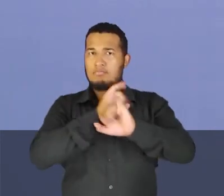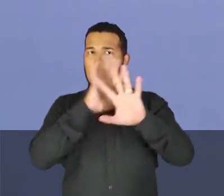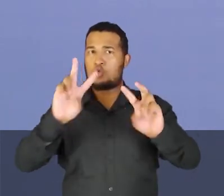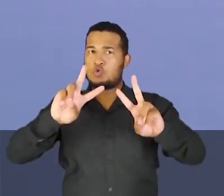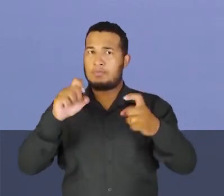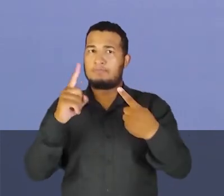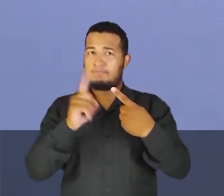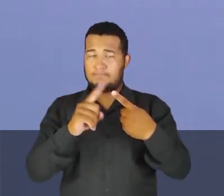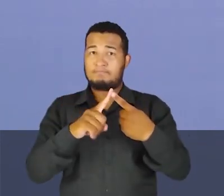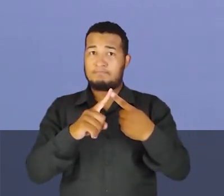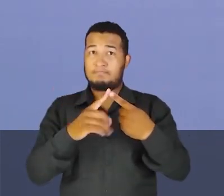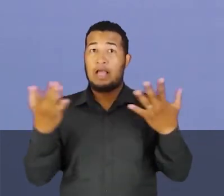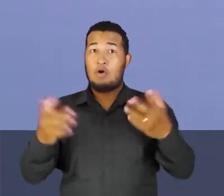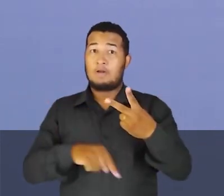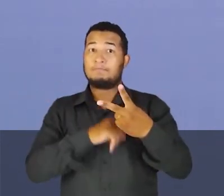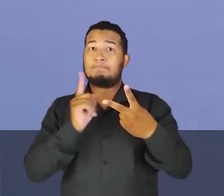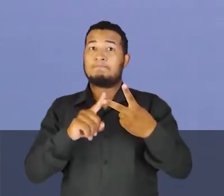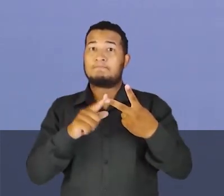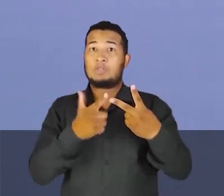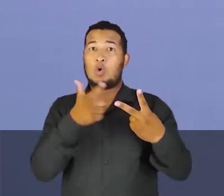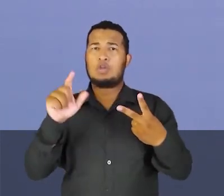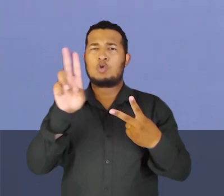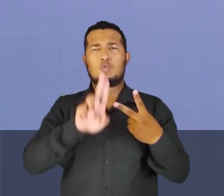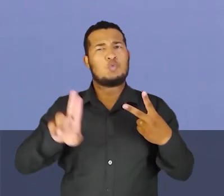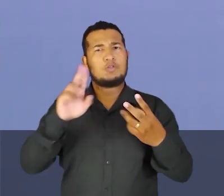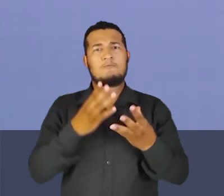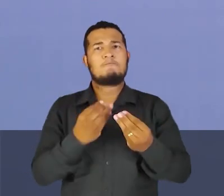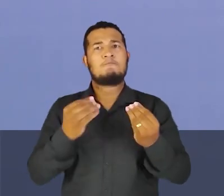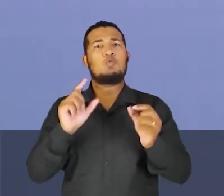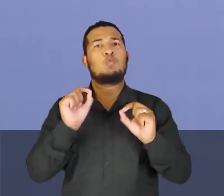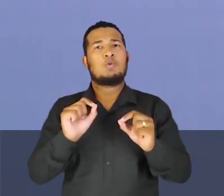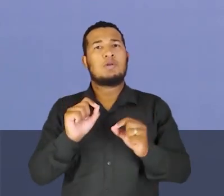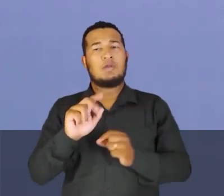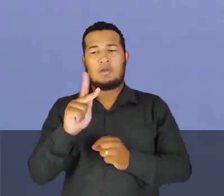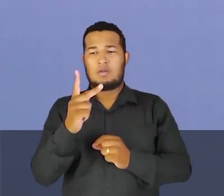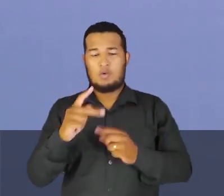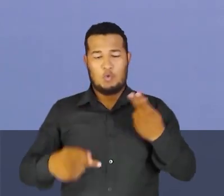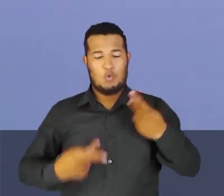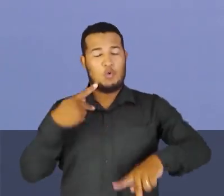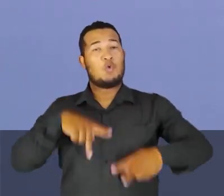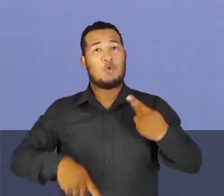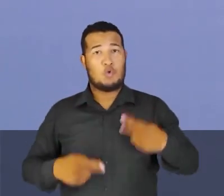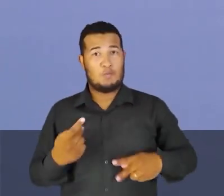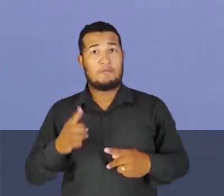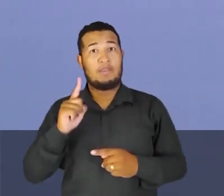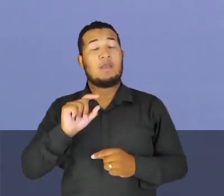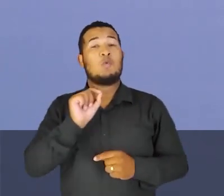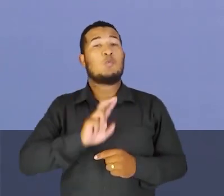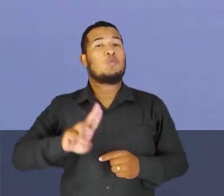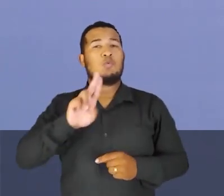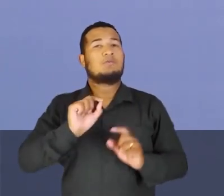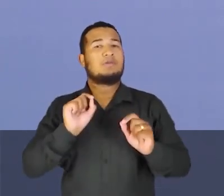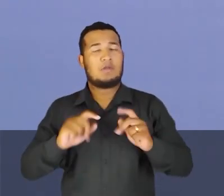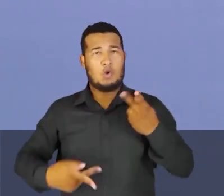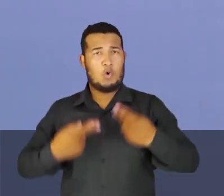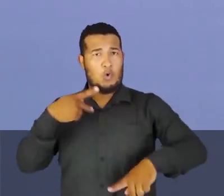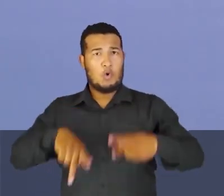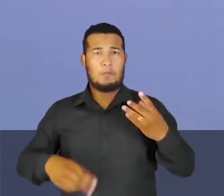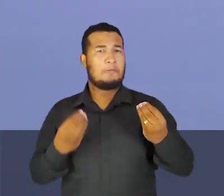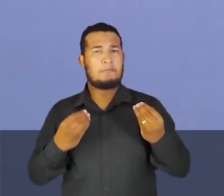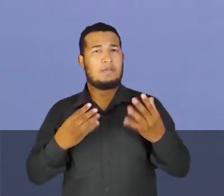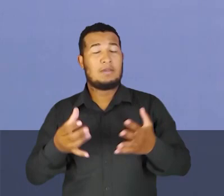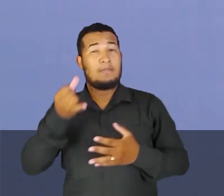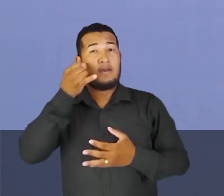e agora nós vamos falar sobre outro método muito utilizado, que são os métodos hormonais, que são métodos que utilizam hormônios para